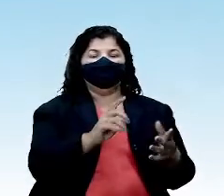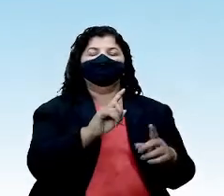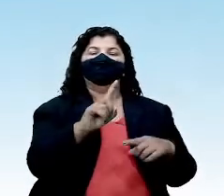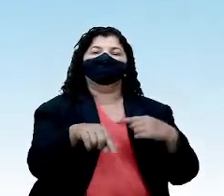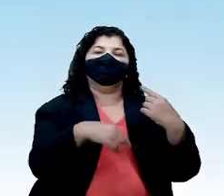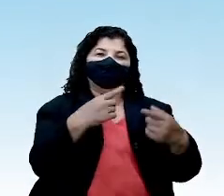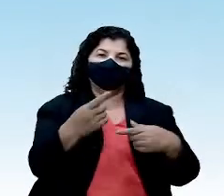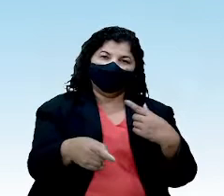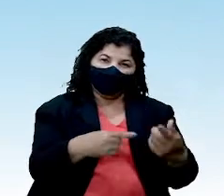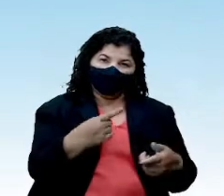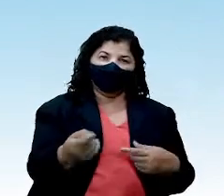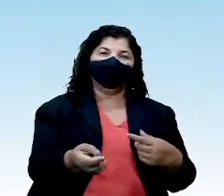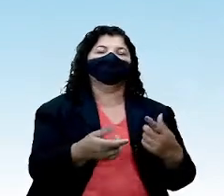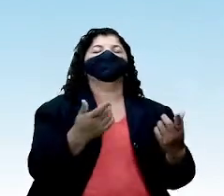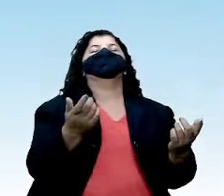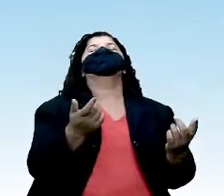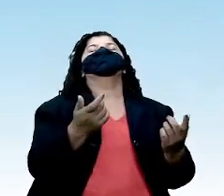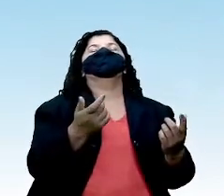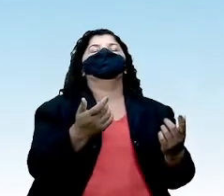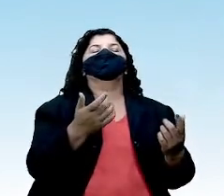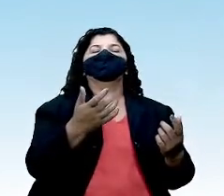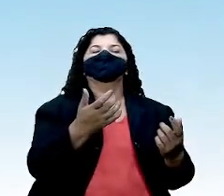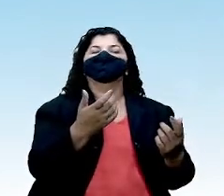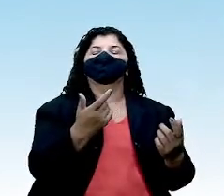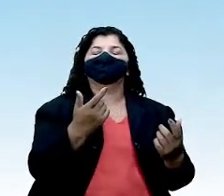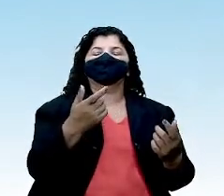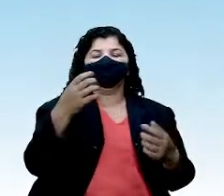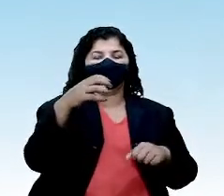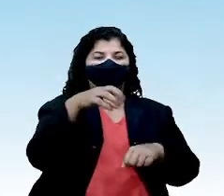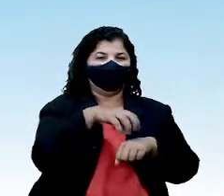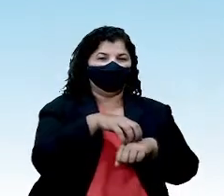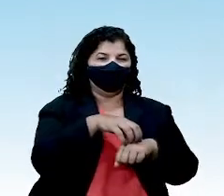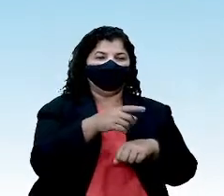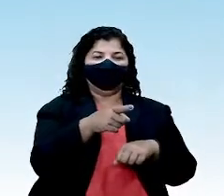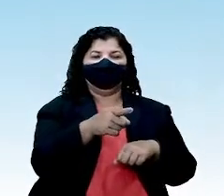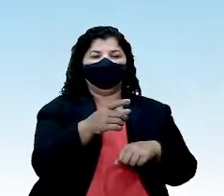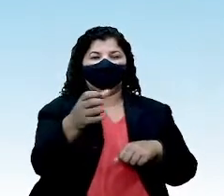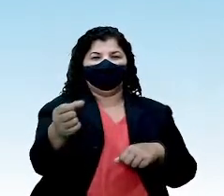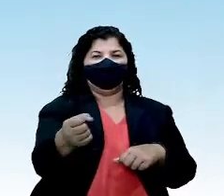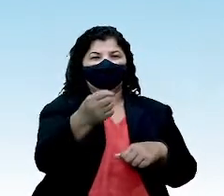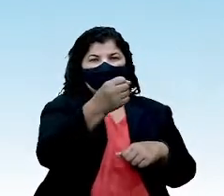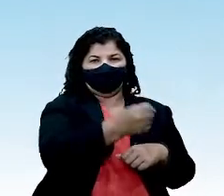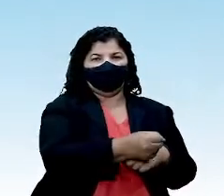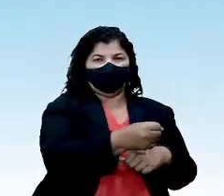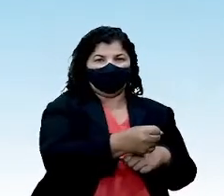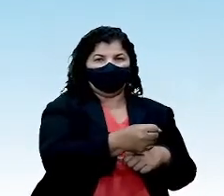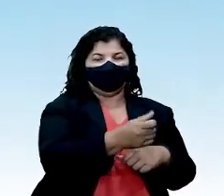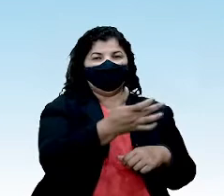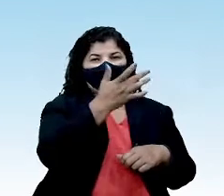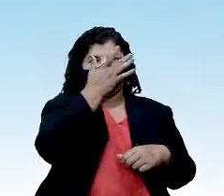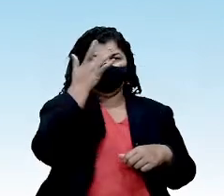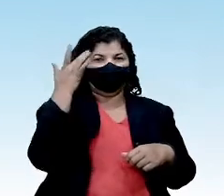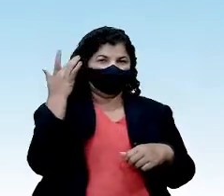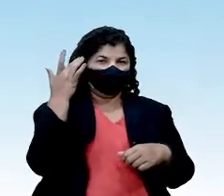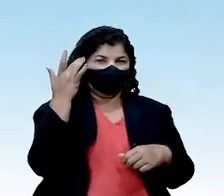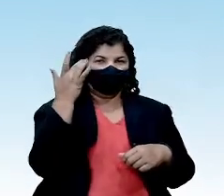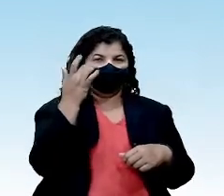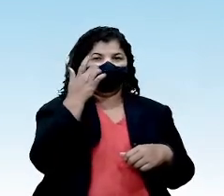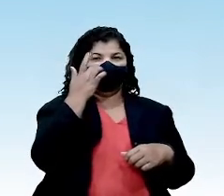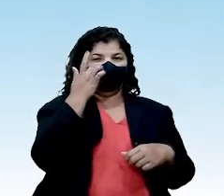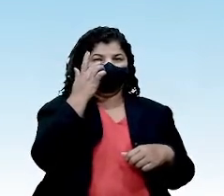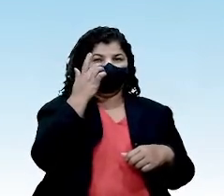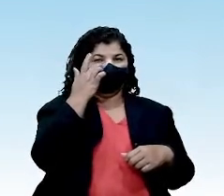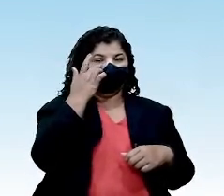né, de combatê-la, né, os reis condenavam essas pessoas à morte